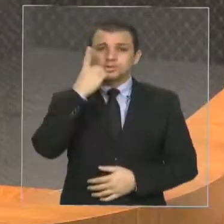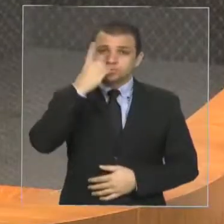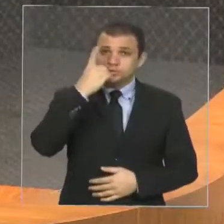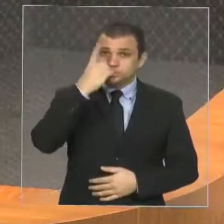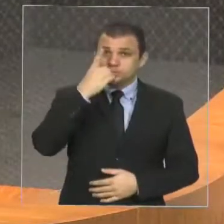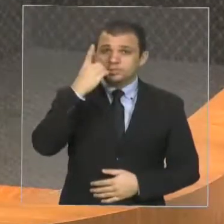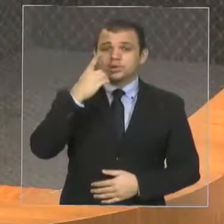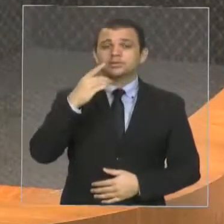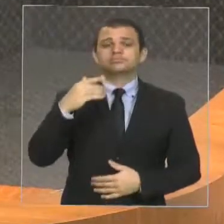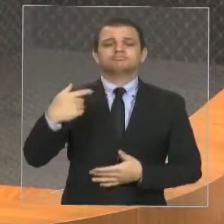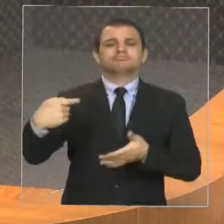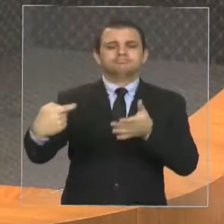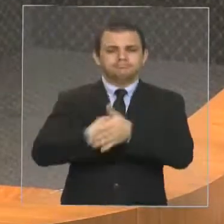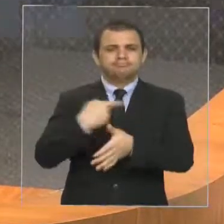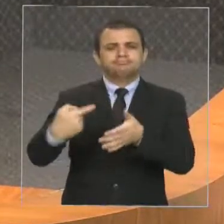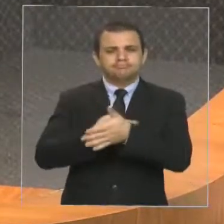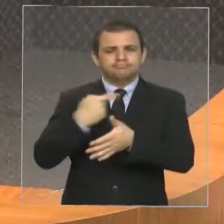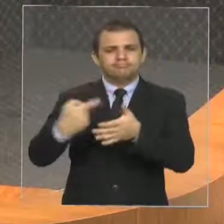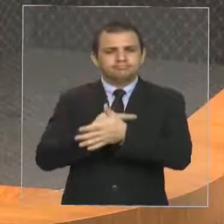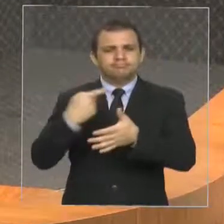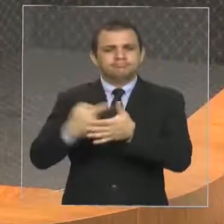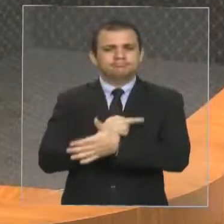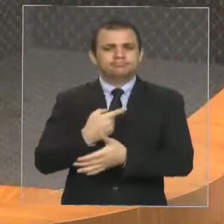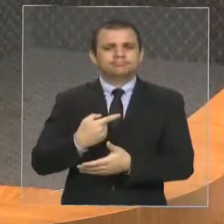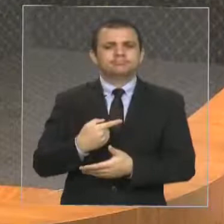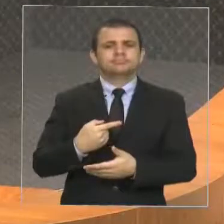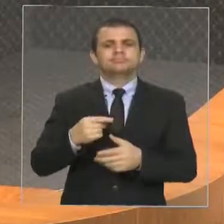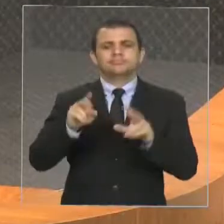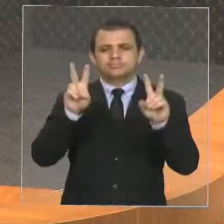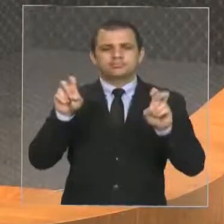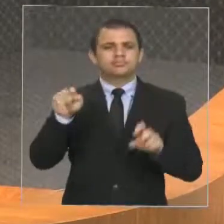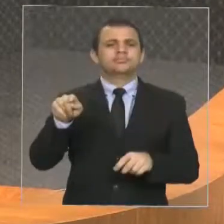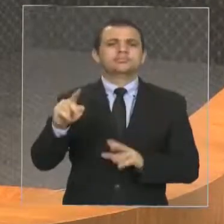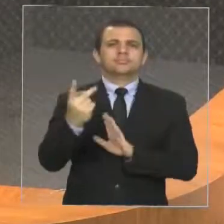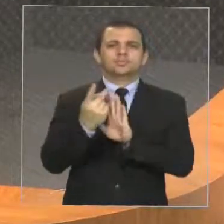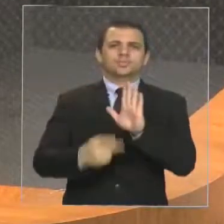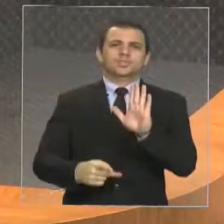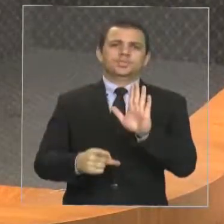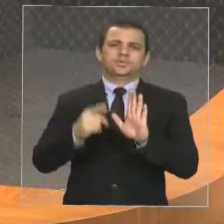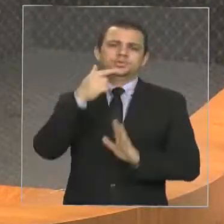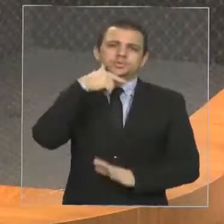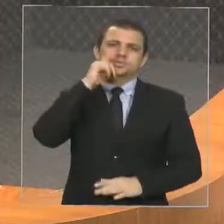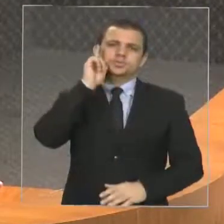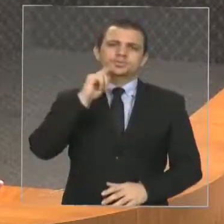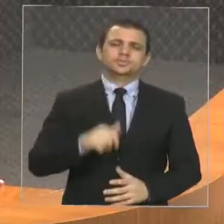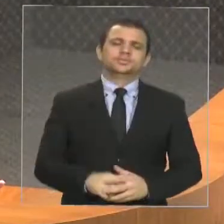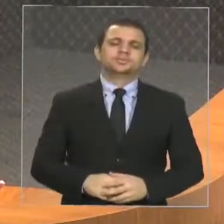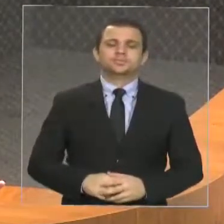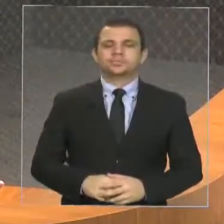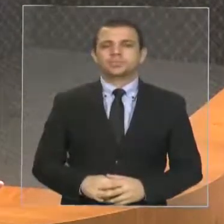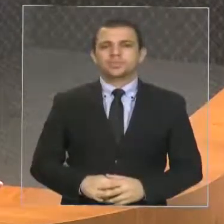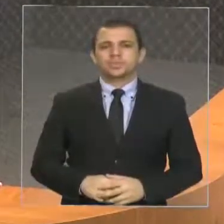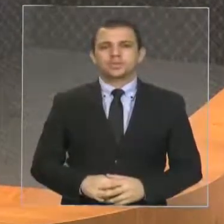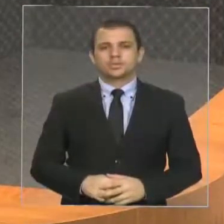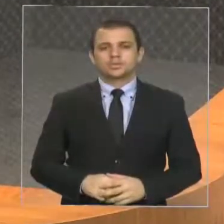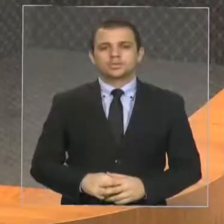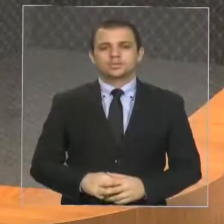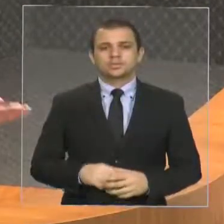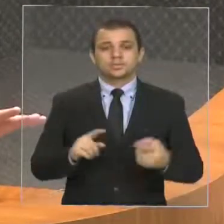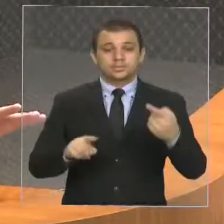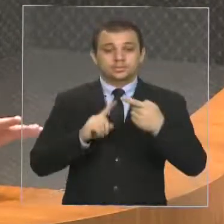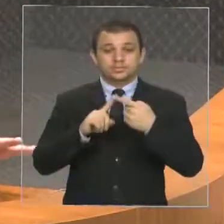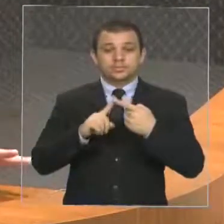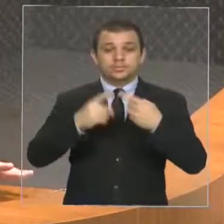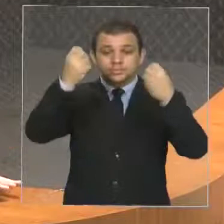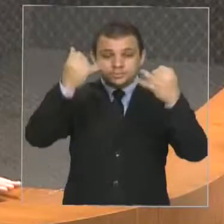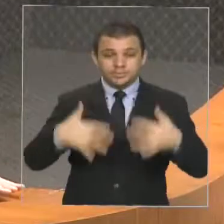sendo muito cobrados por esse projeto de ontem. Primeiro, para que fique bem